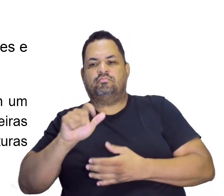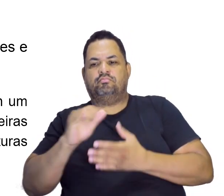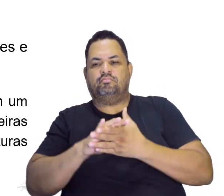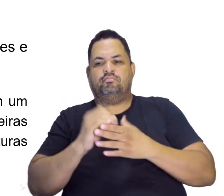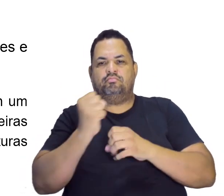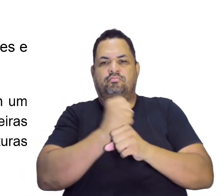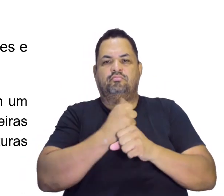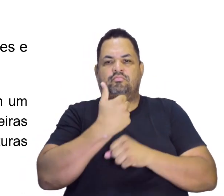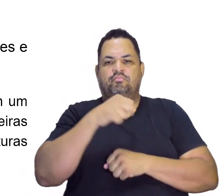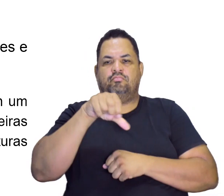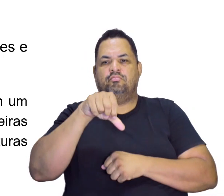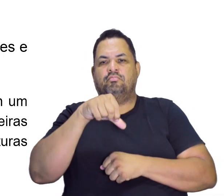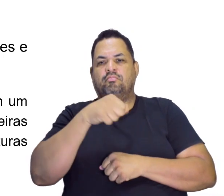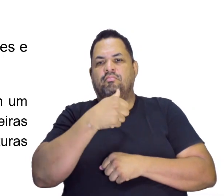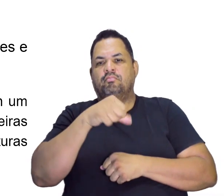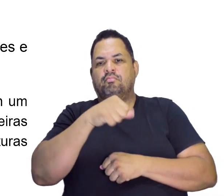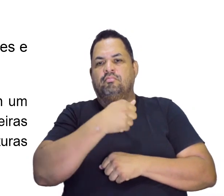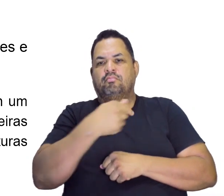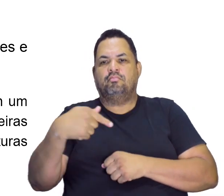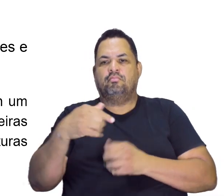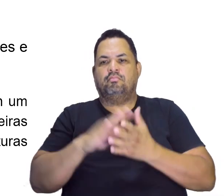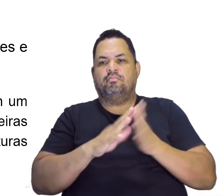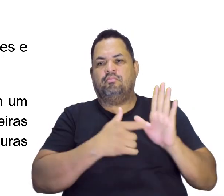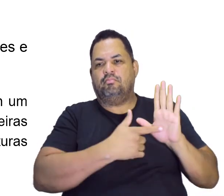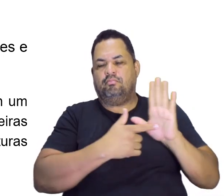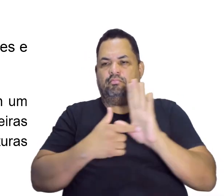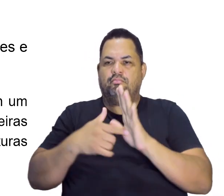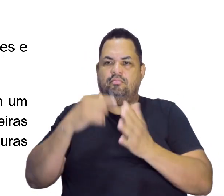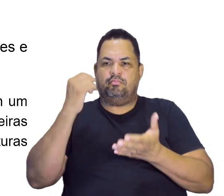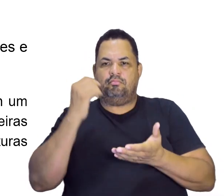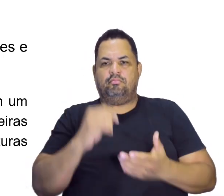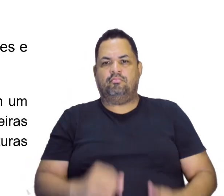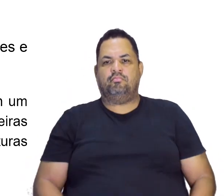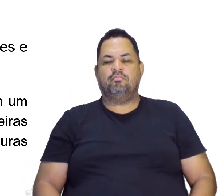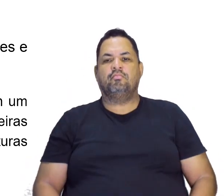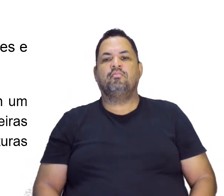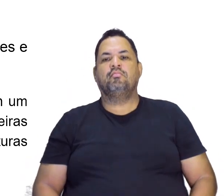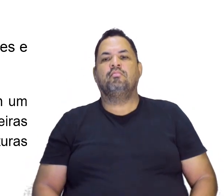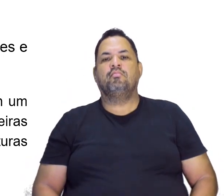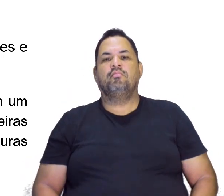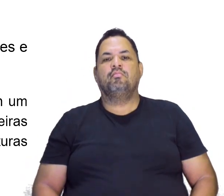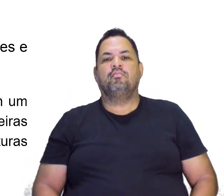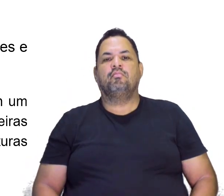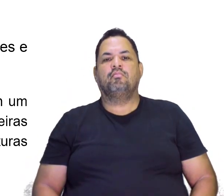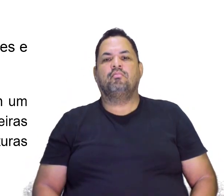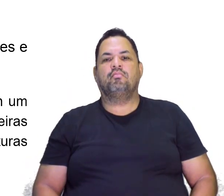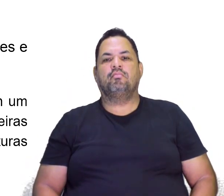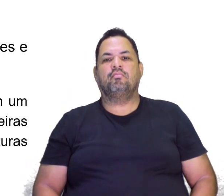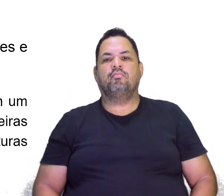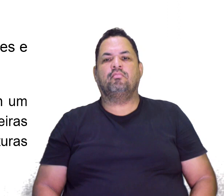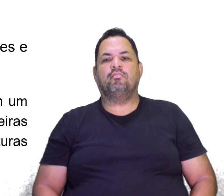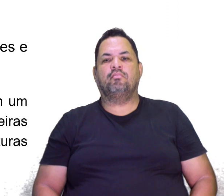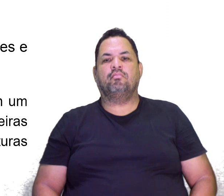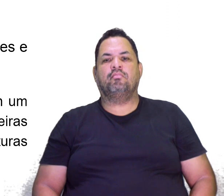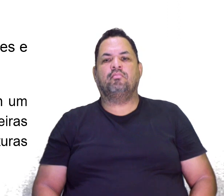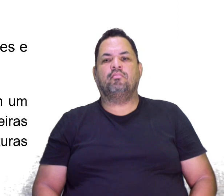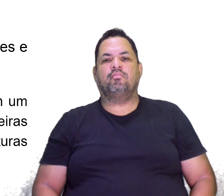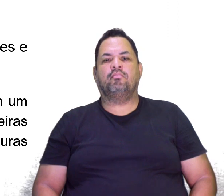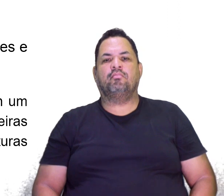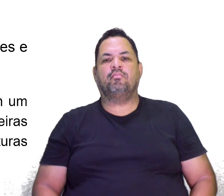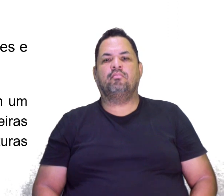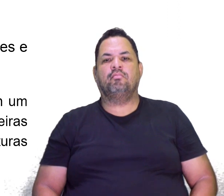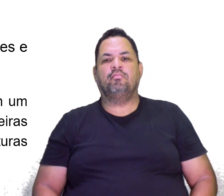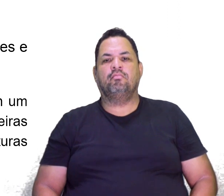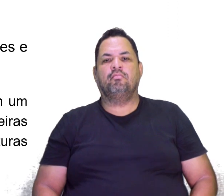em 1917, foi em 1917, não em 13. Né? Vamos aqui